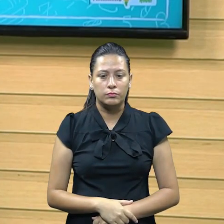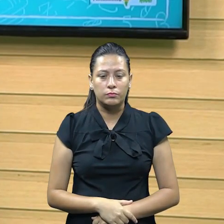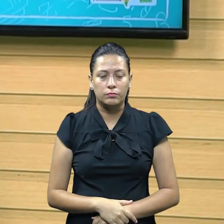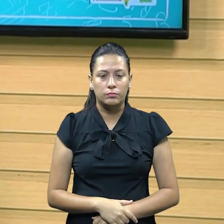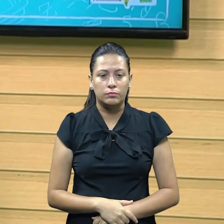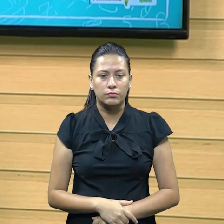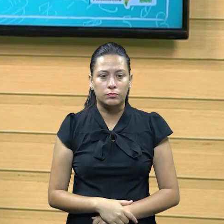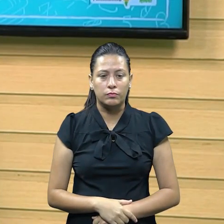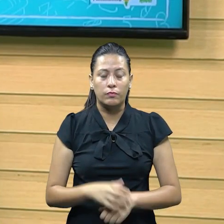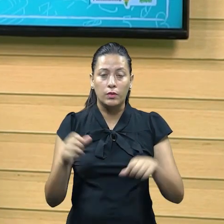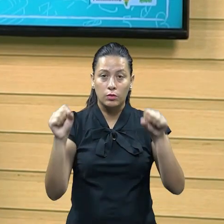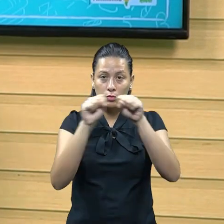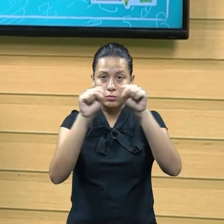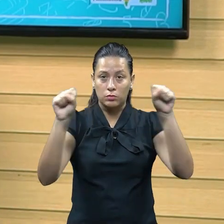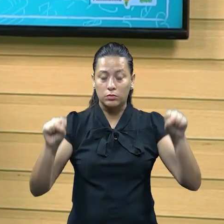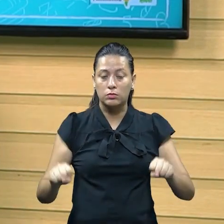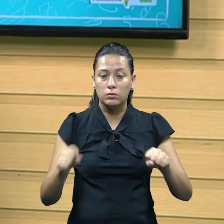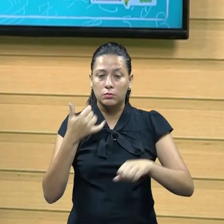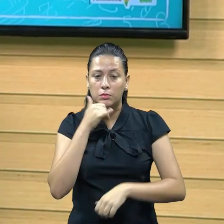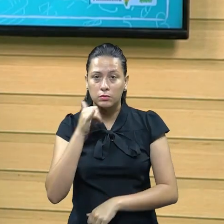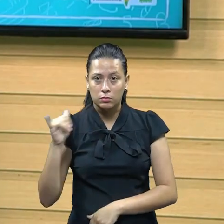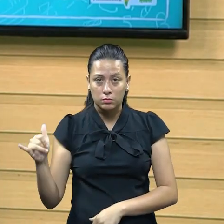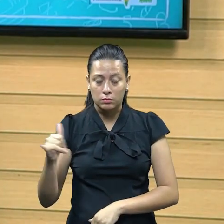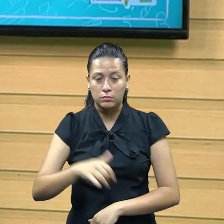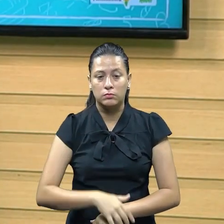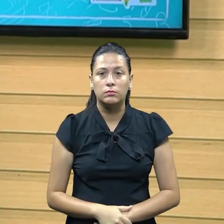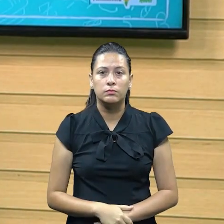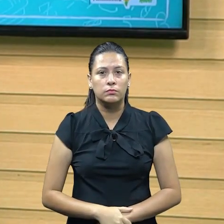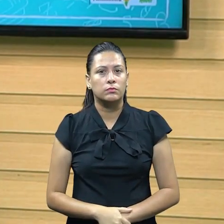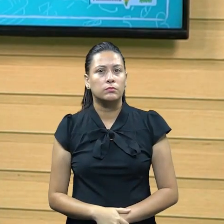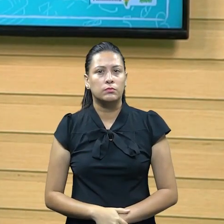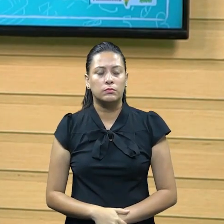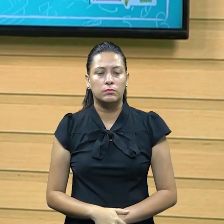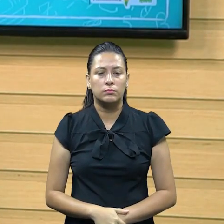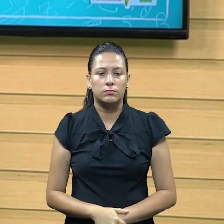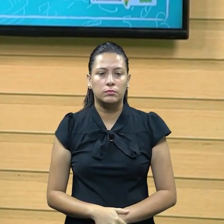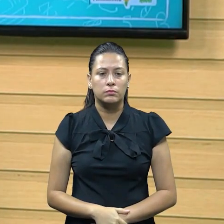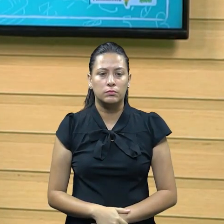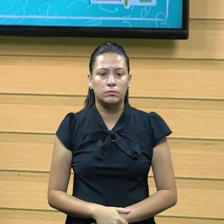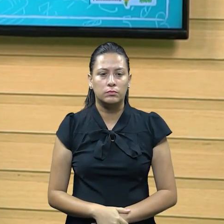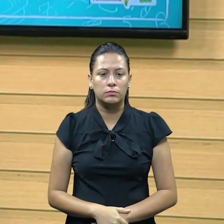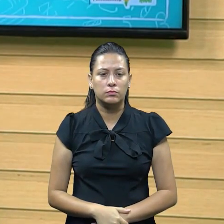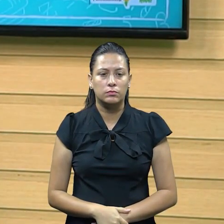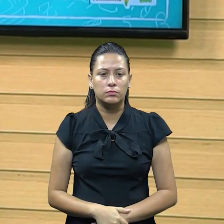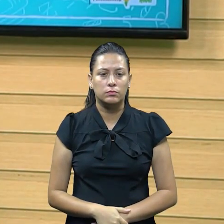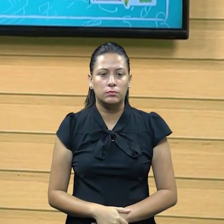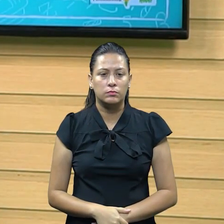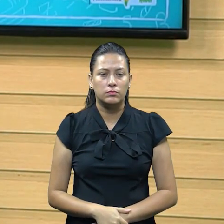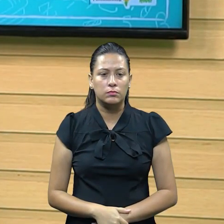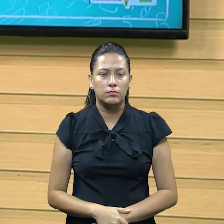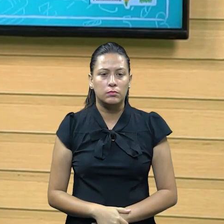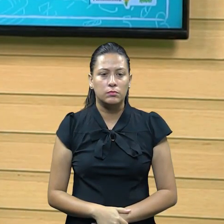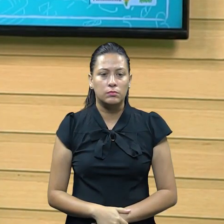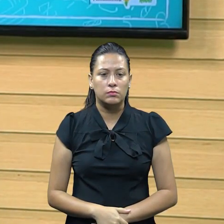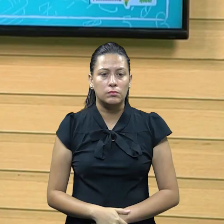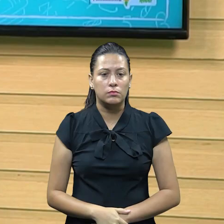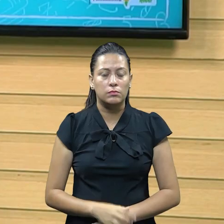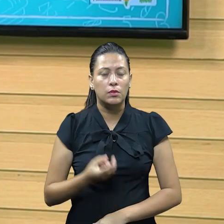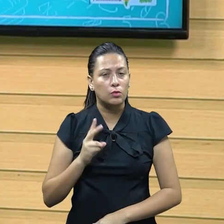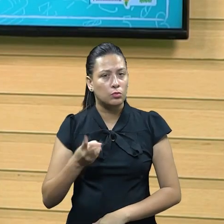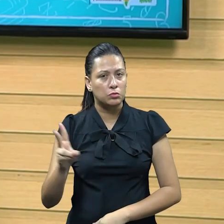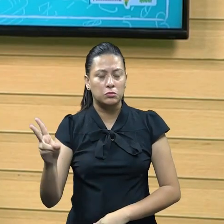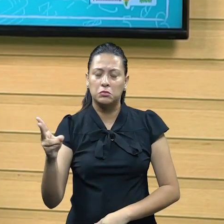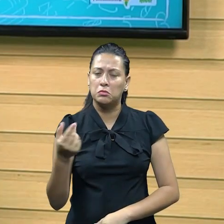sistema de eletricidade, tá, nós não temos uma constância, nós temos na verdade uma